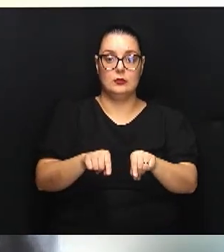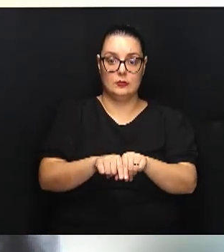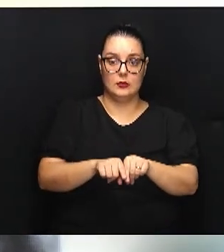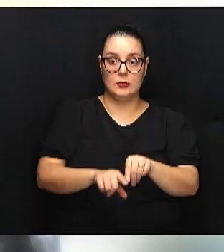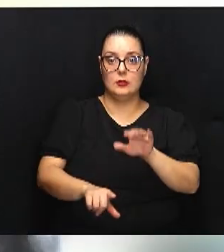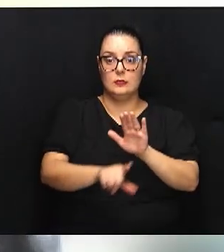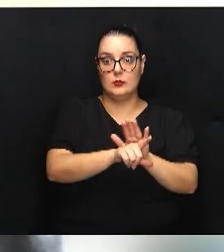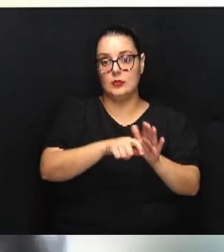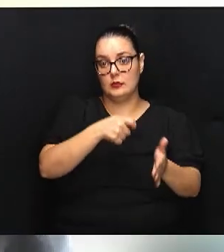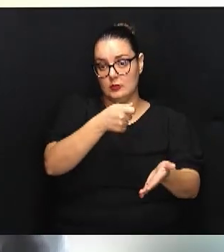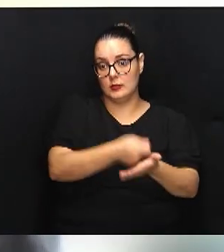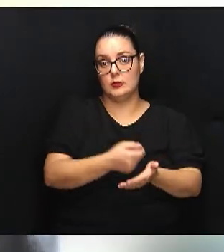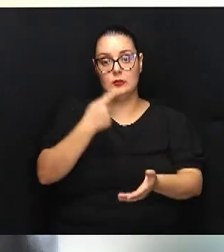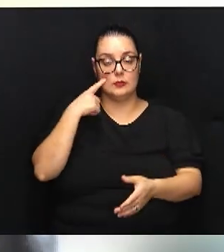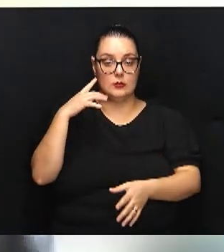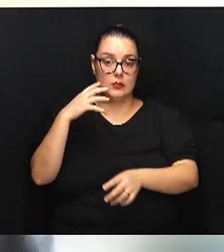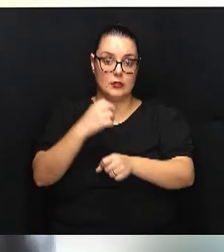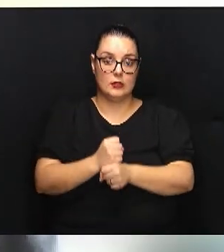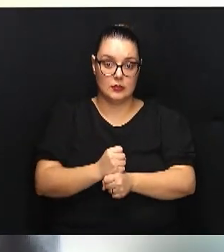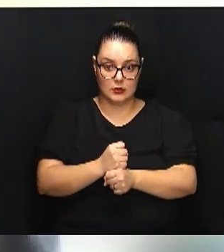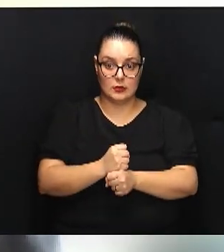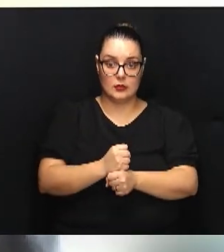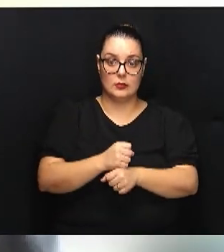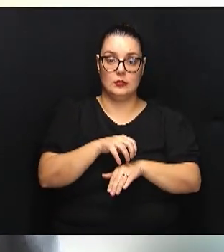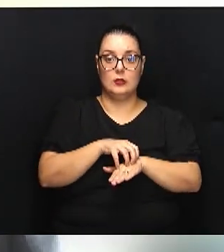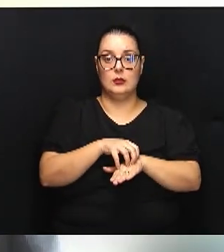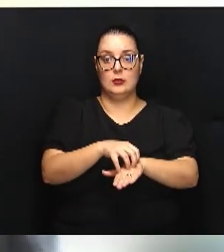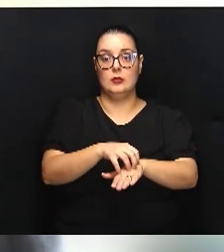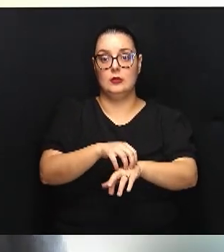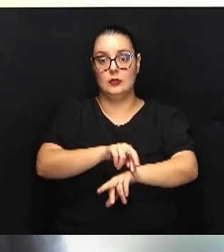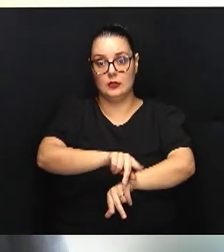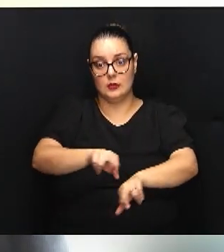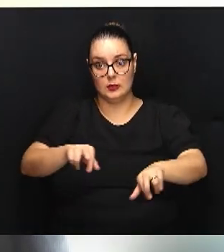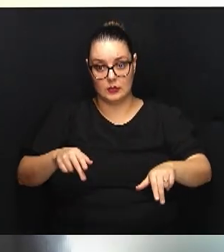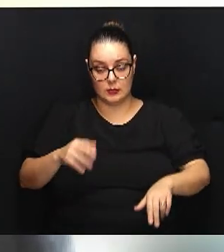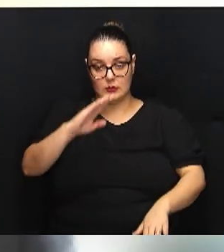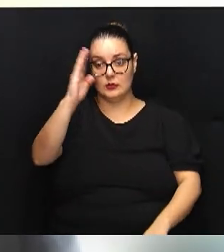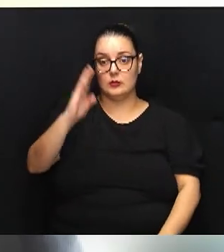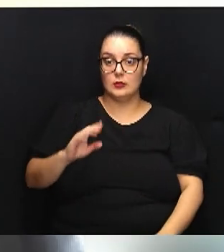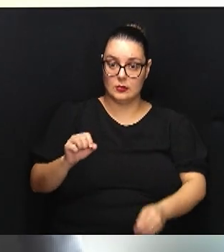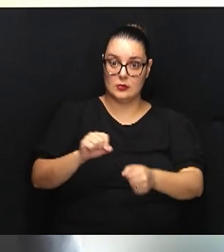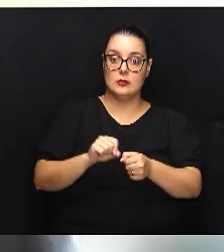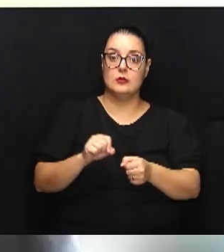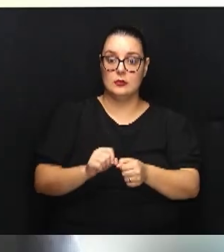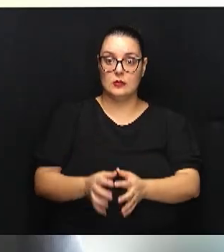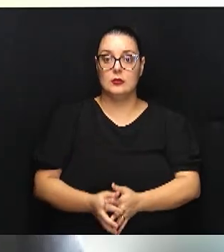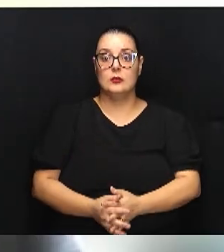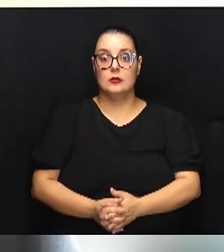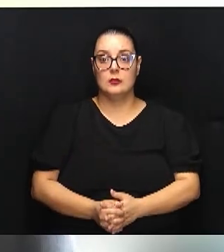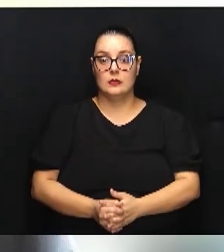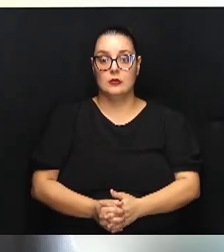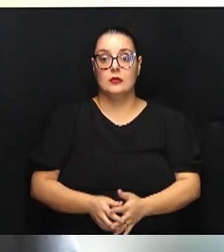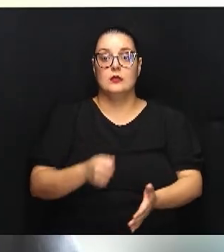como aquele estabelecido pela legislação de uma forma geral. As transportadoras no Brasil